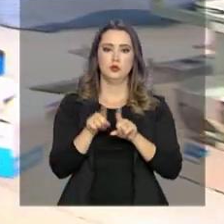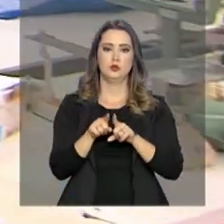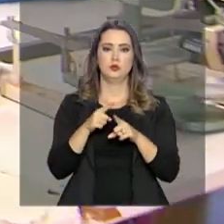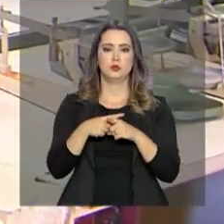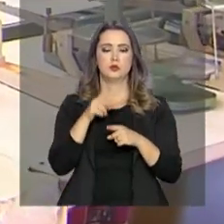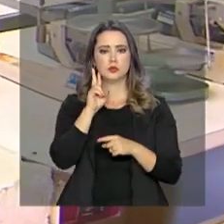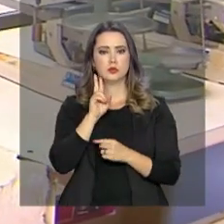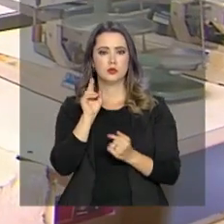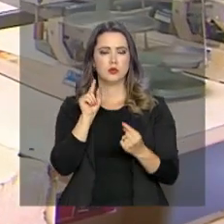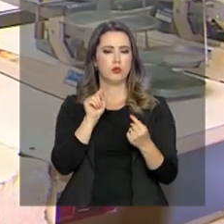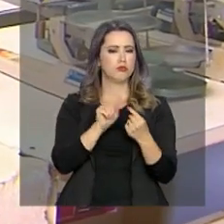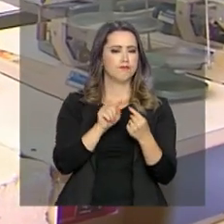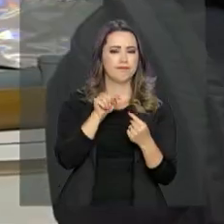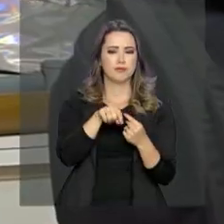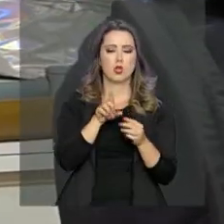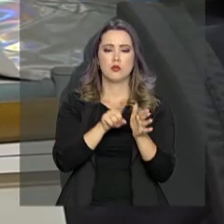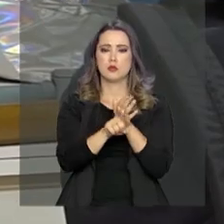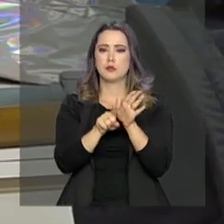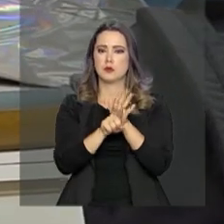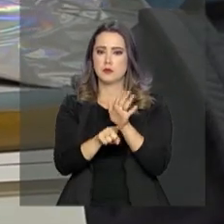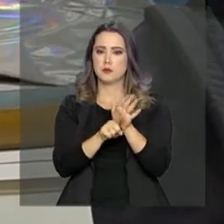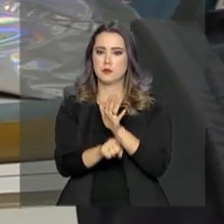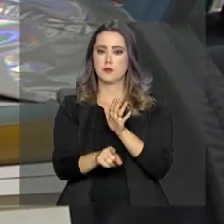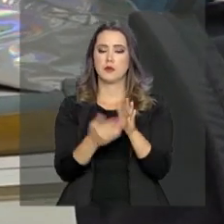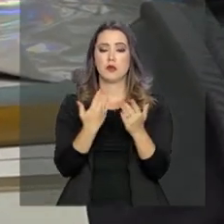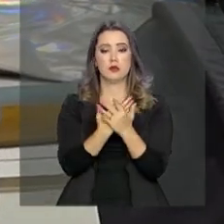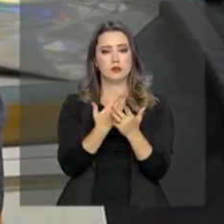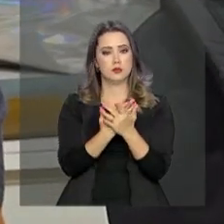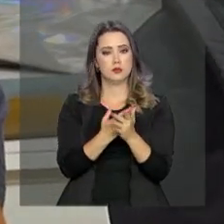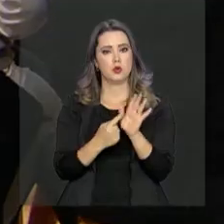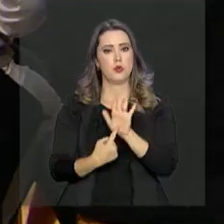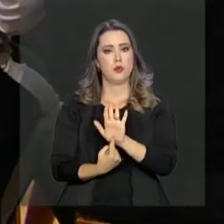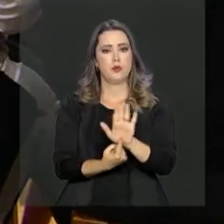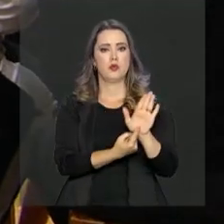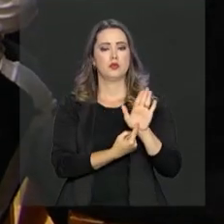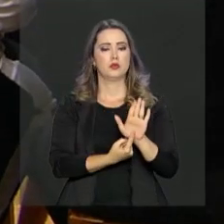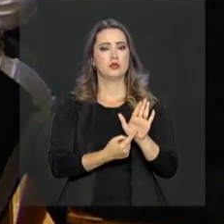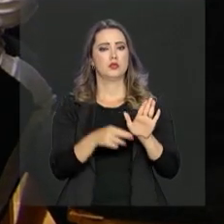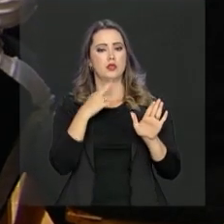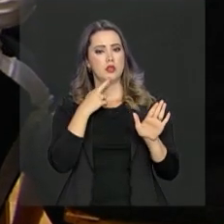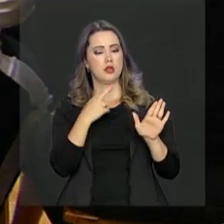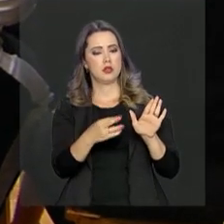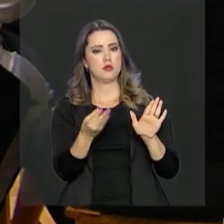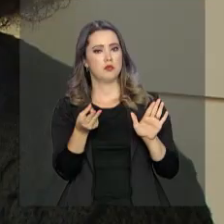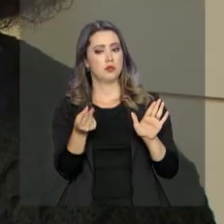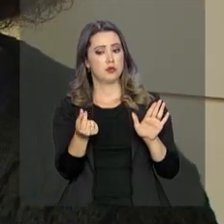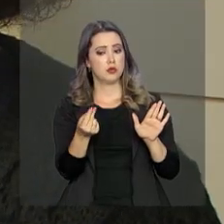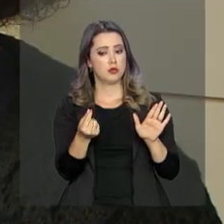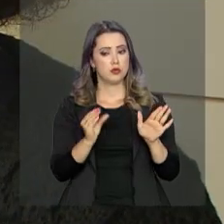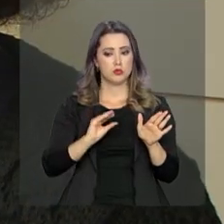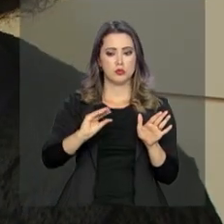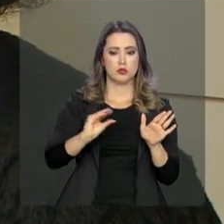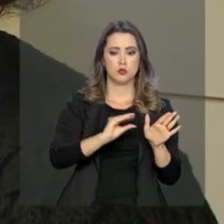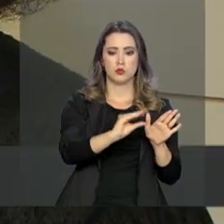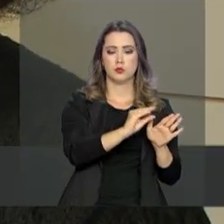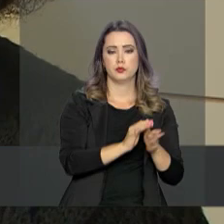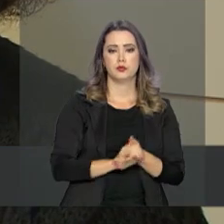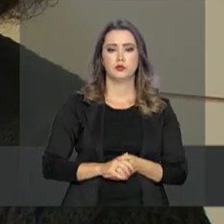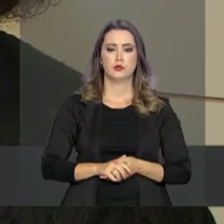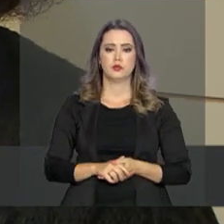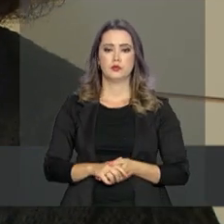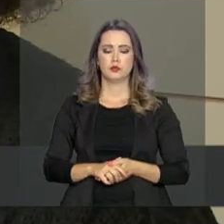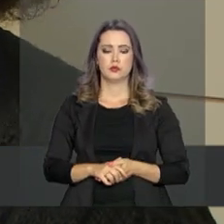constatada no censo escolar mesmo instrumento que mostra os resultados do investimento quando você tem um diagnóstico